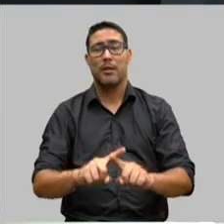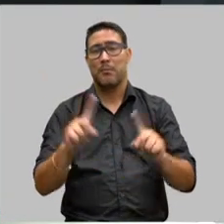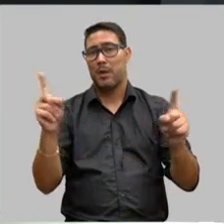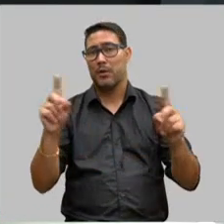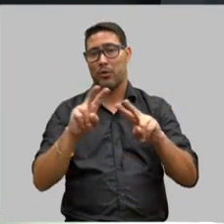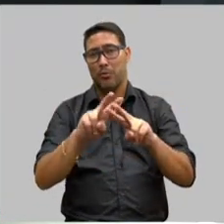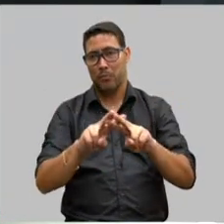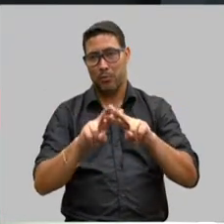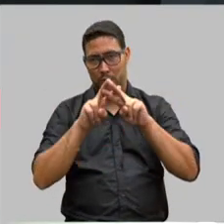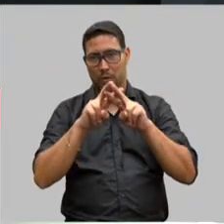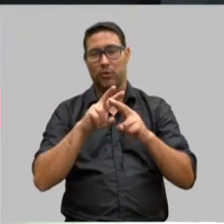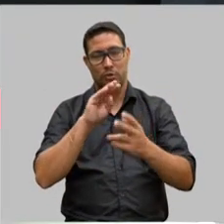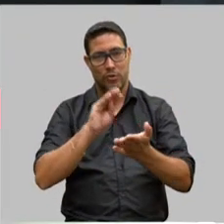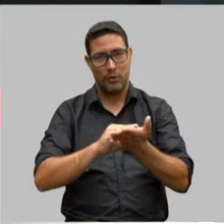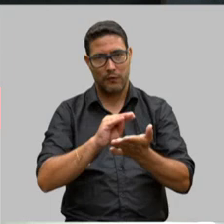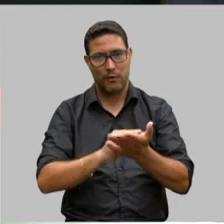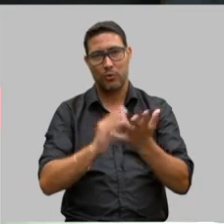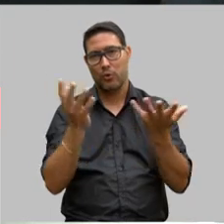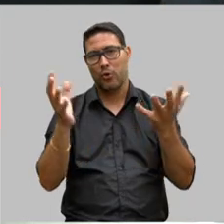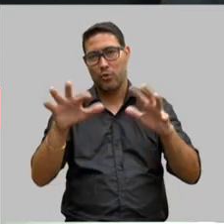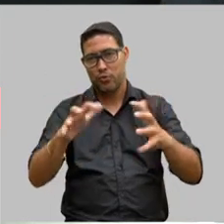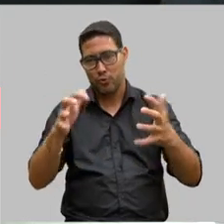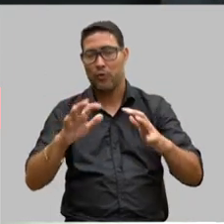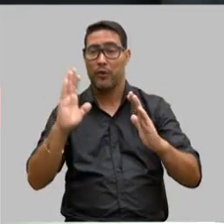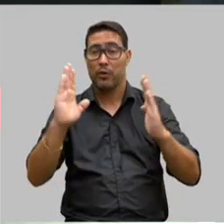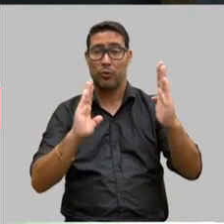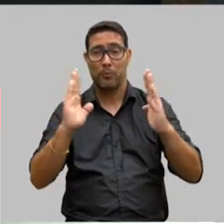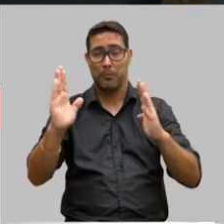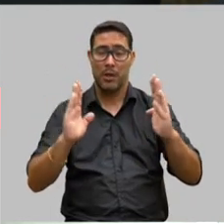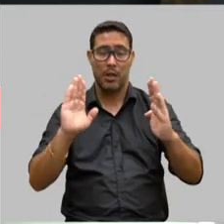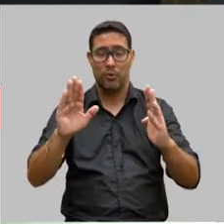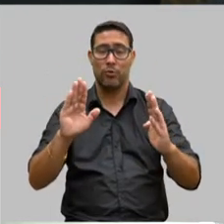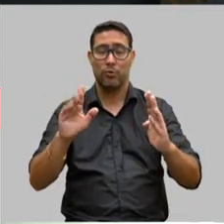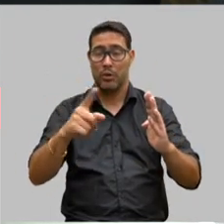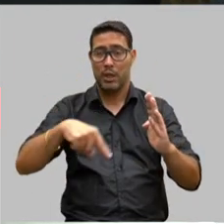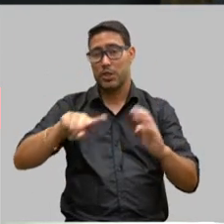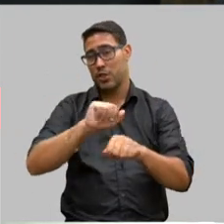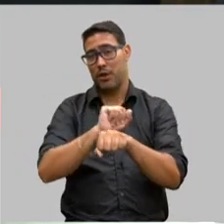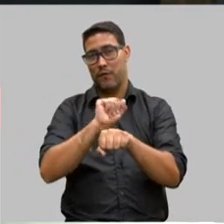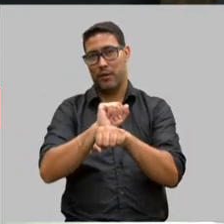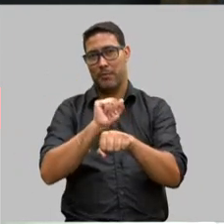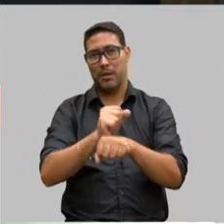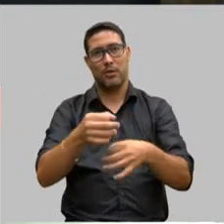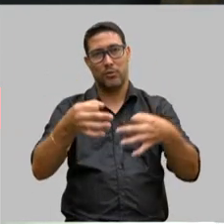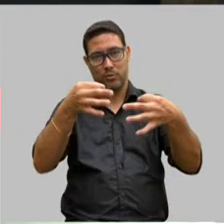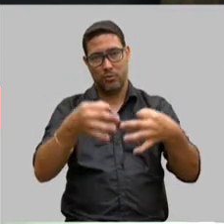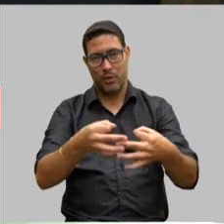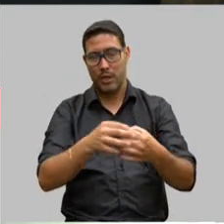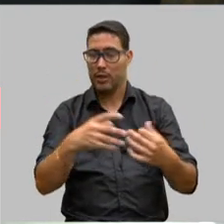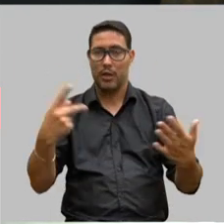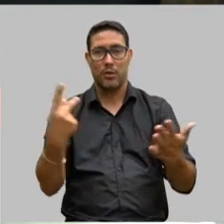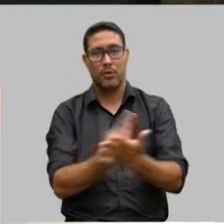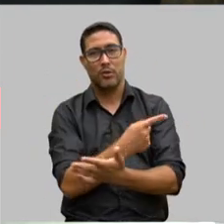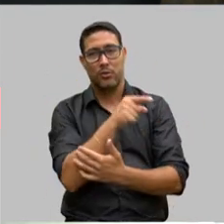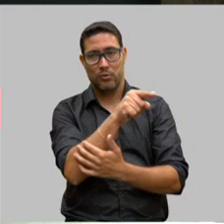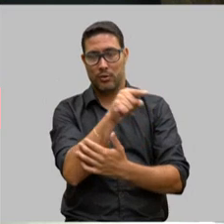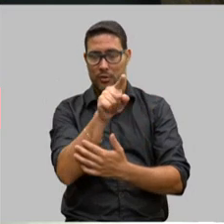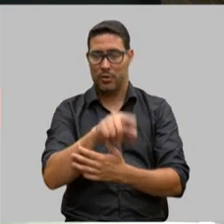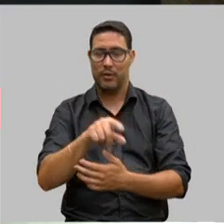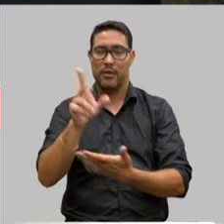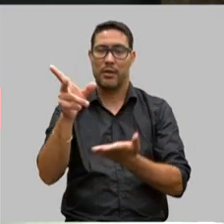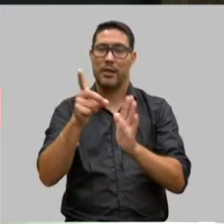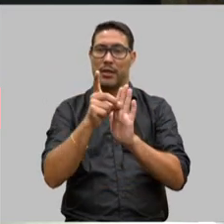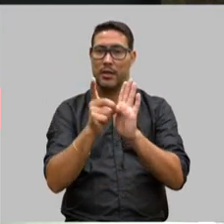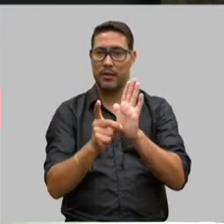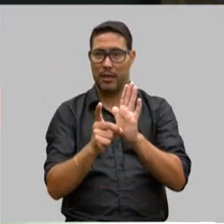dessas chuvas, no período correto em que elas eram esperadas, teve essa situação desses decretos por